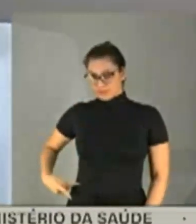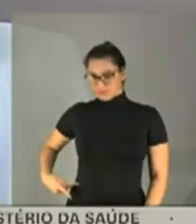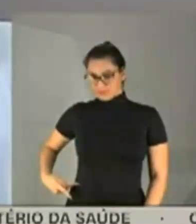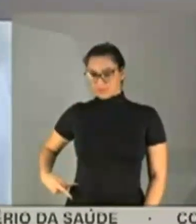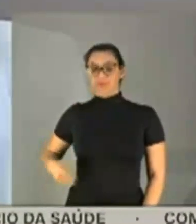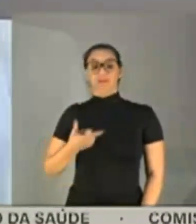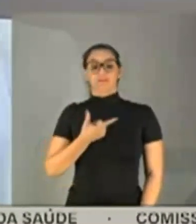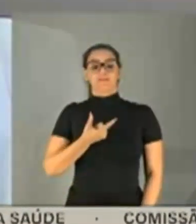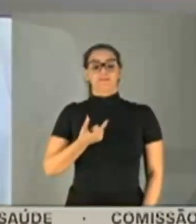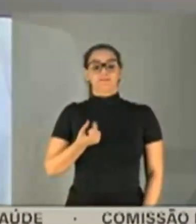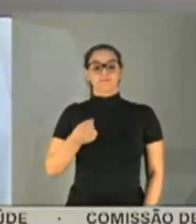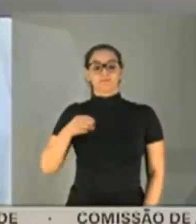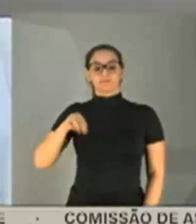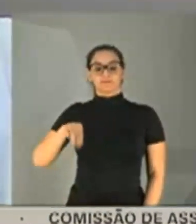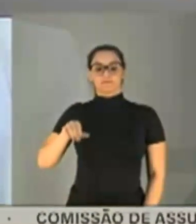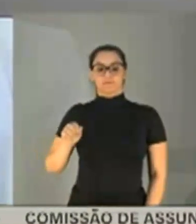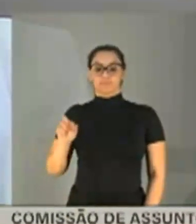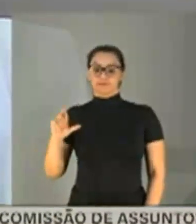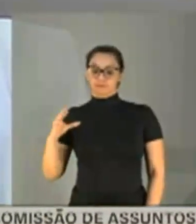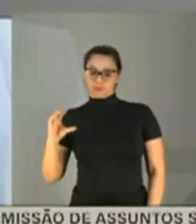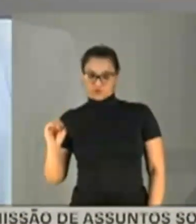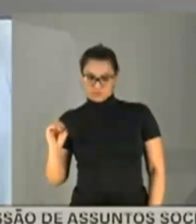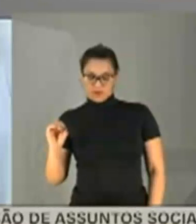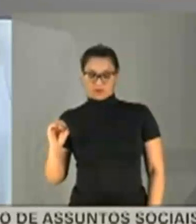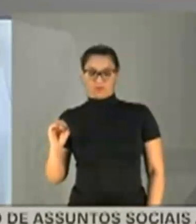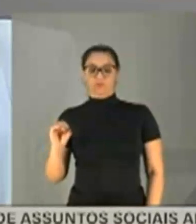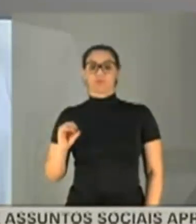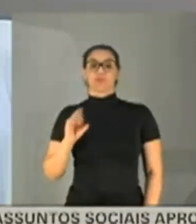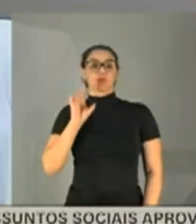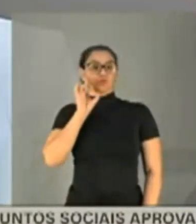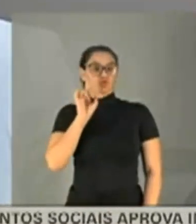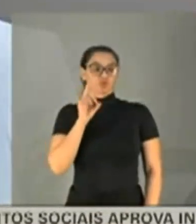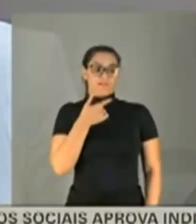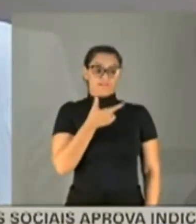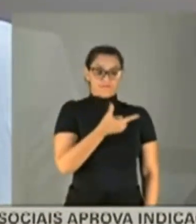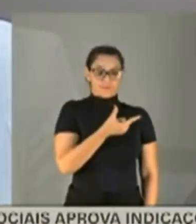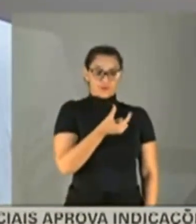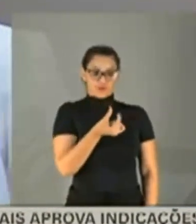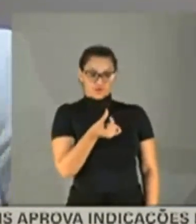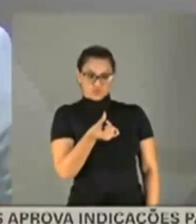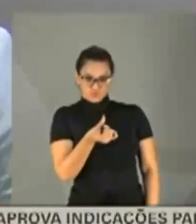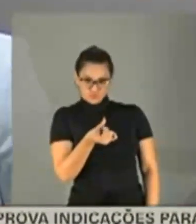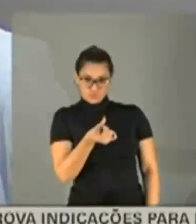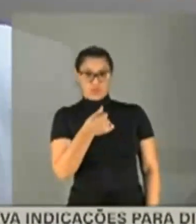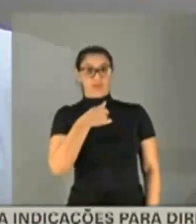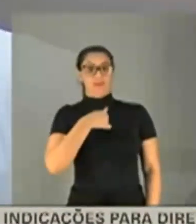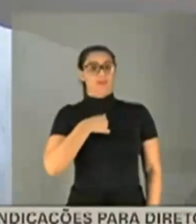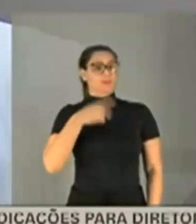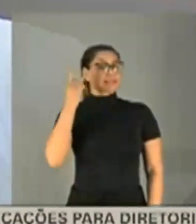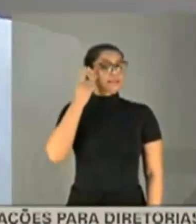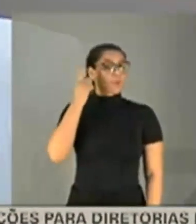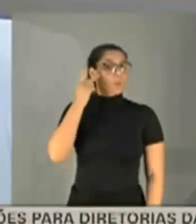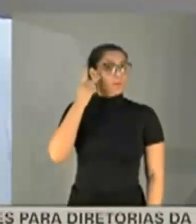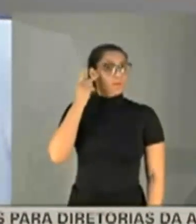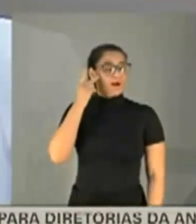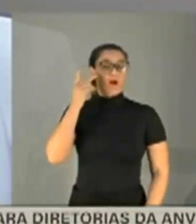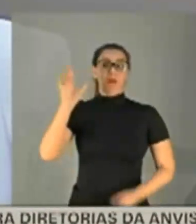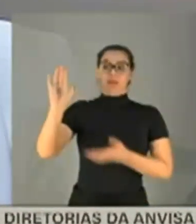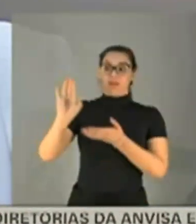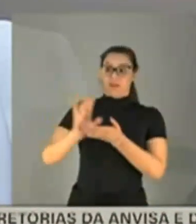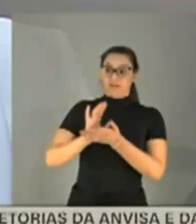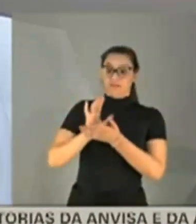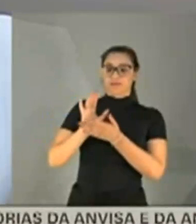20 de março, isso, obrigado, senhor. 20 de março. No dia 21, eu estava em Guarulhos recebendo a